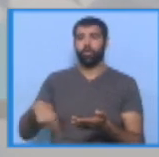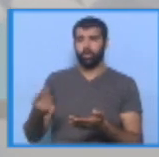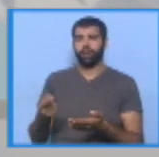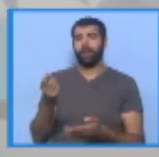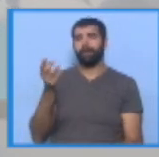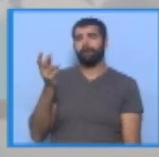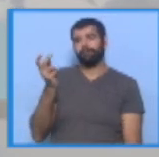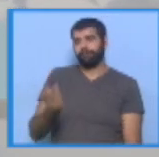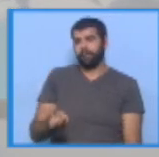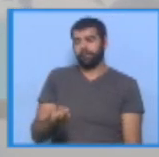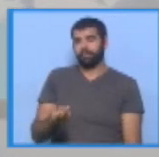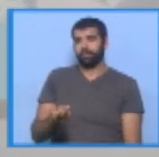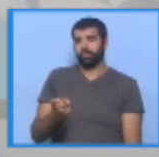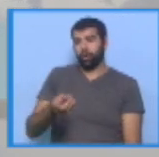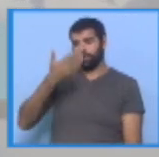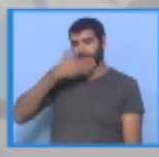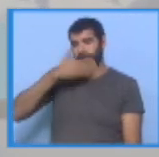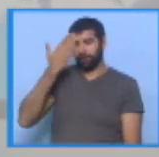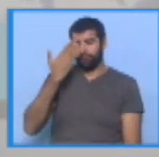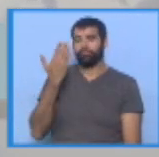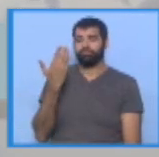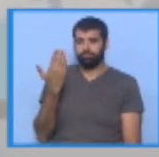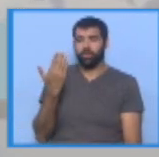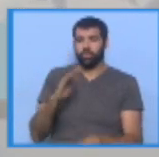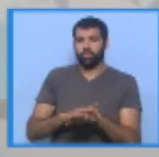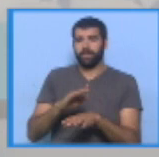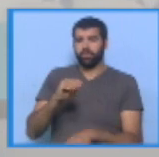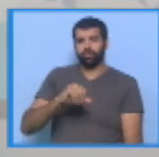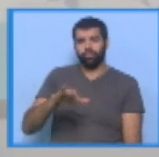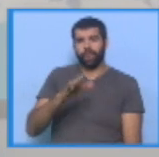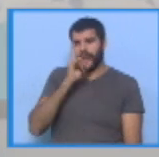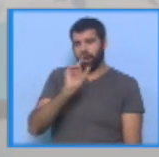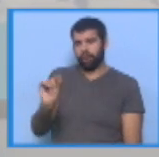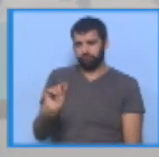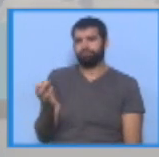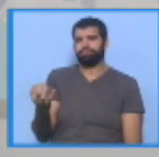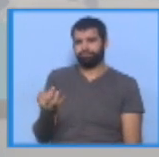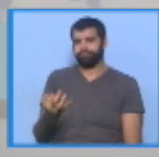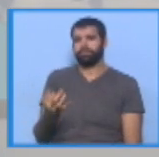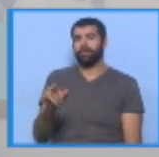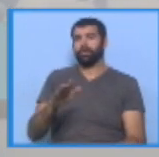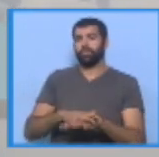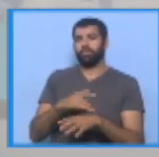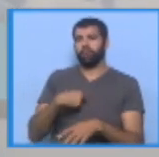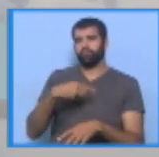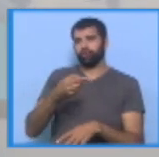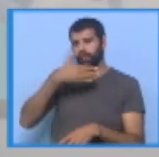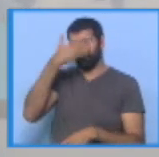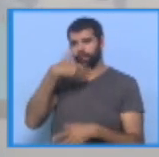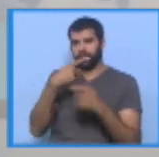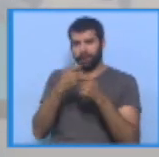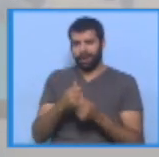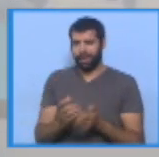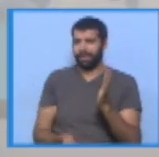ficam lá os 9 dias, porque são de zonas mais distantes, porque de facto a novena, que foi a origem da festa,